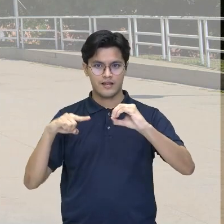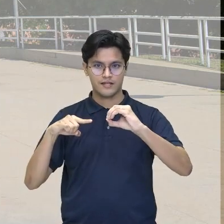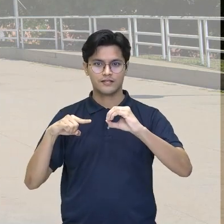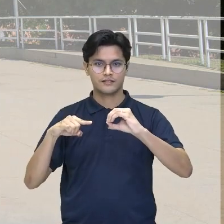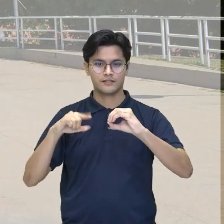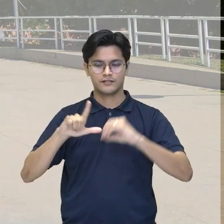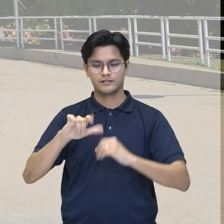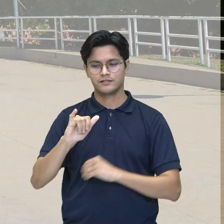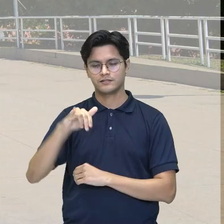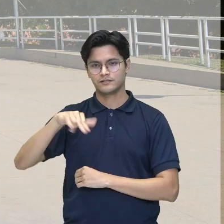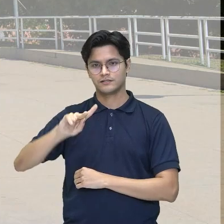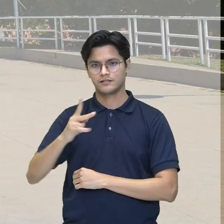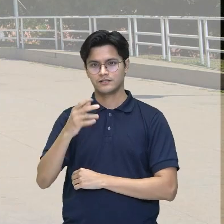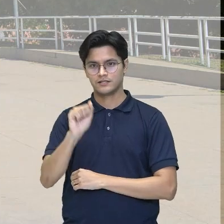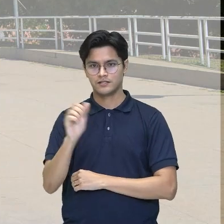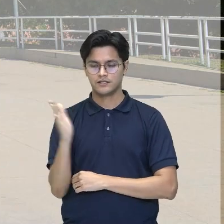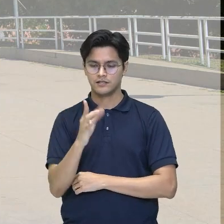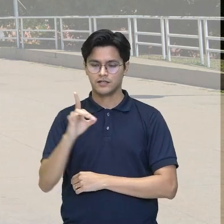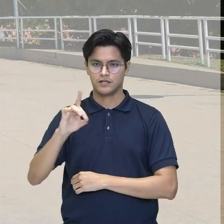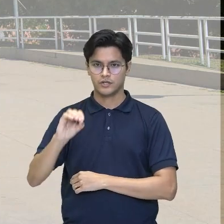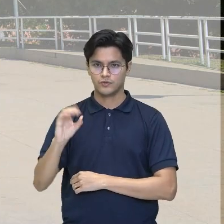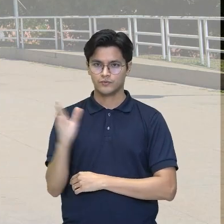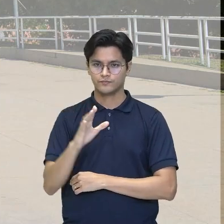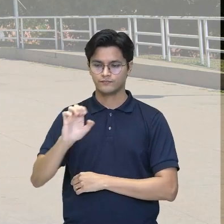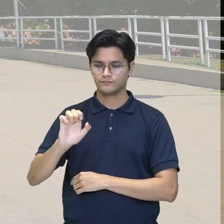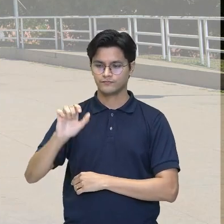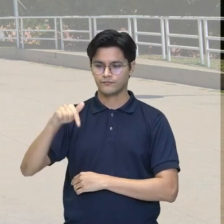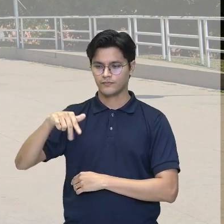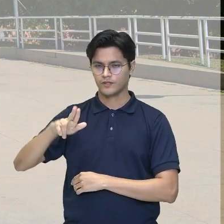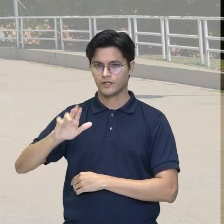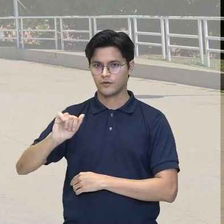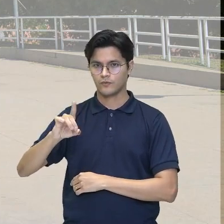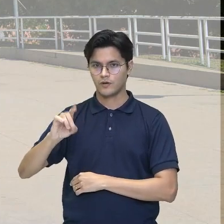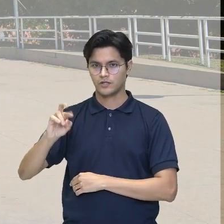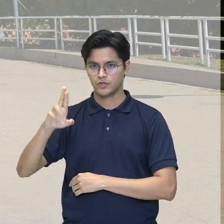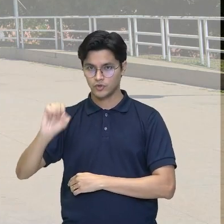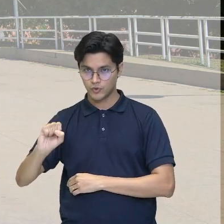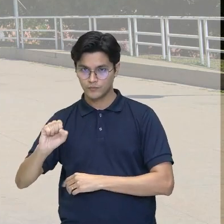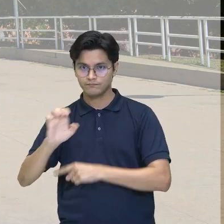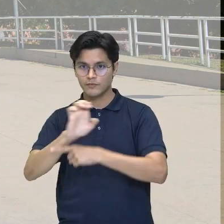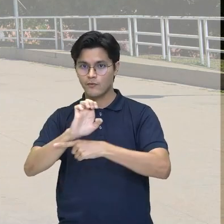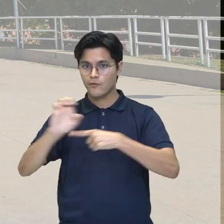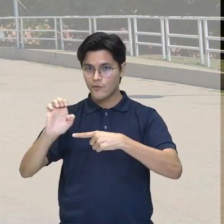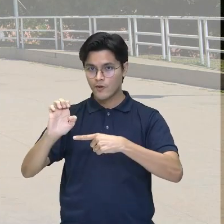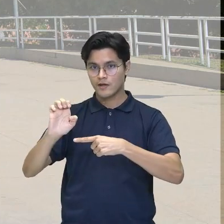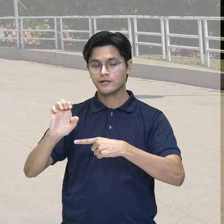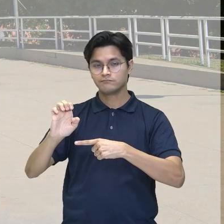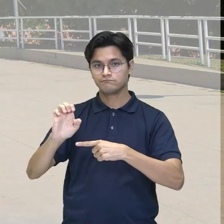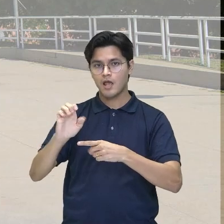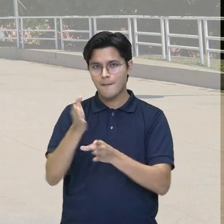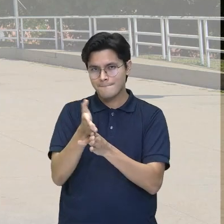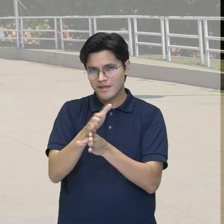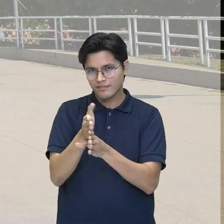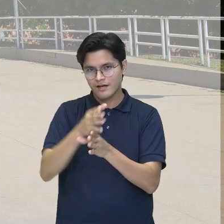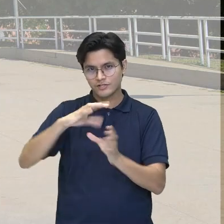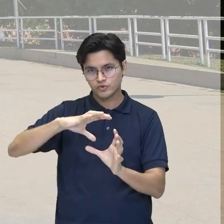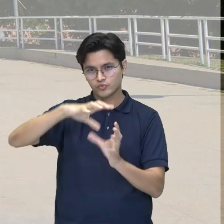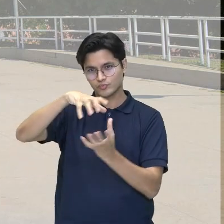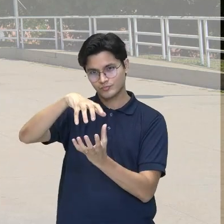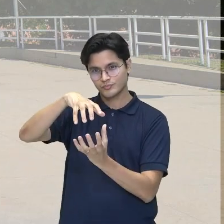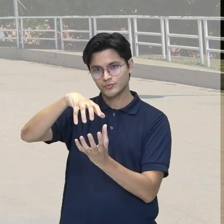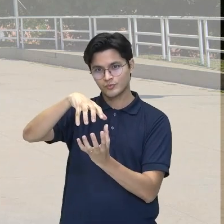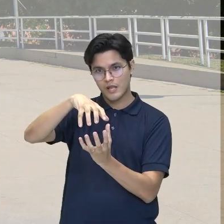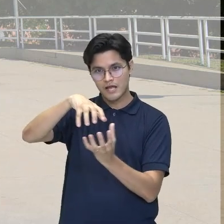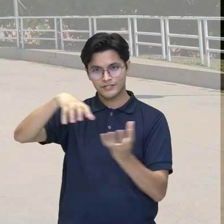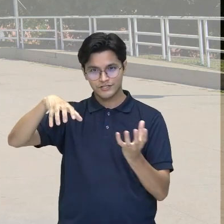ele simboliza o meio do mundo. É como se a cidade de Macapá ela